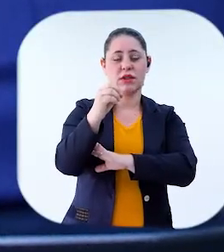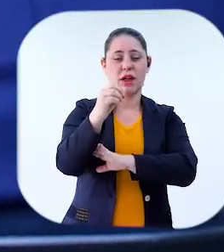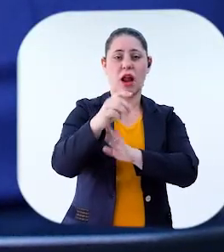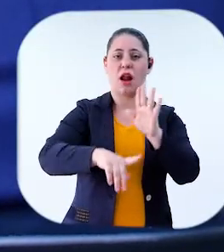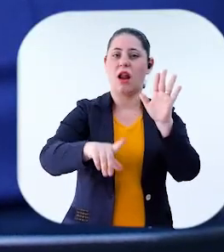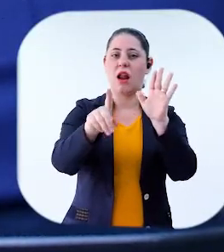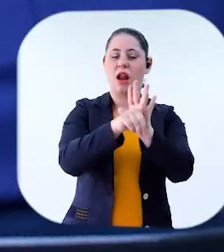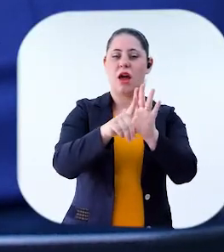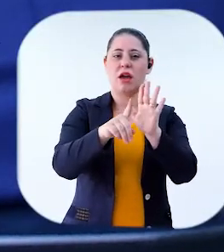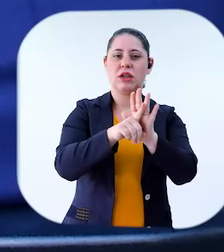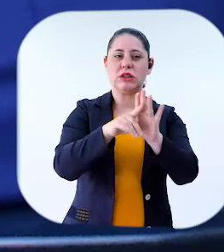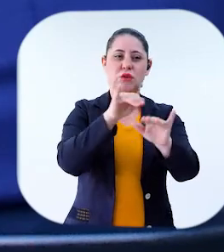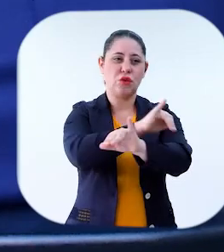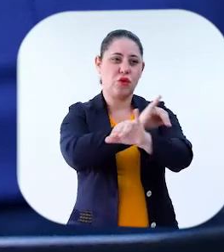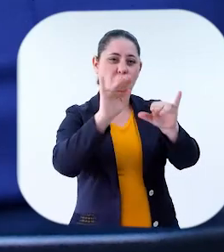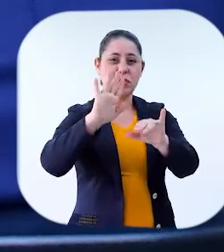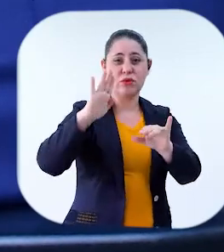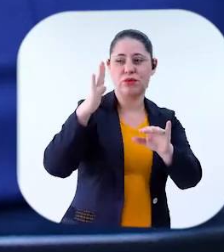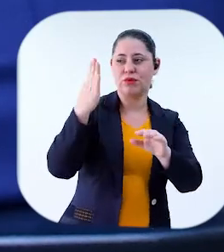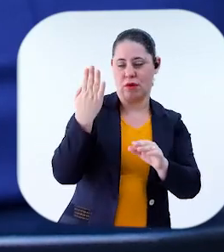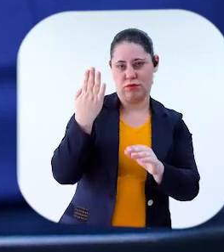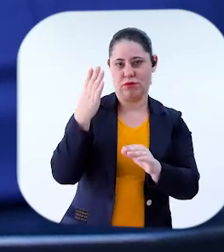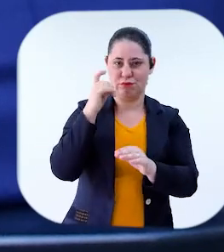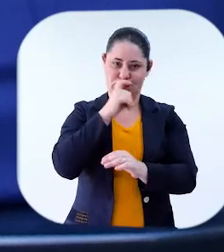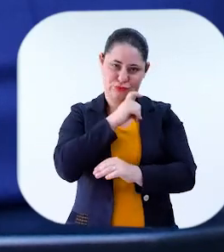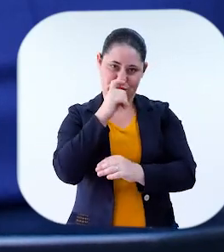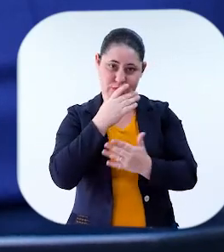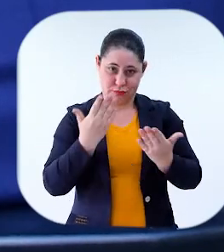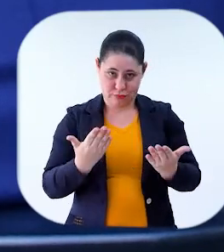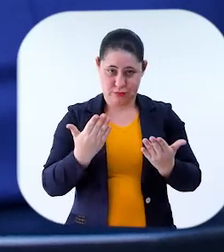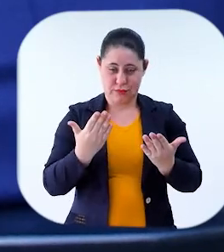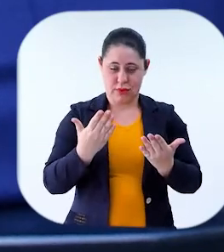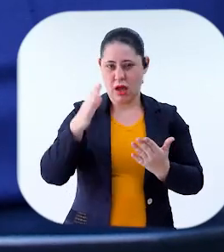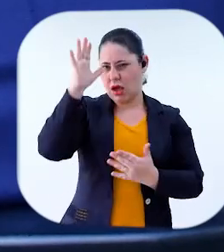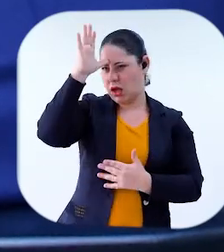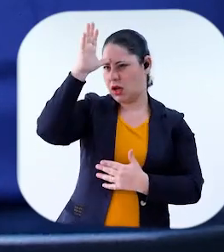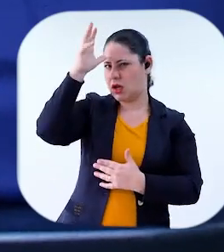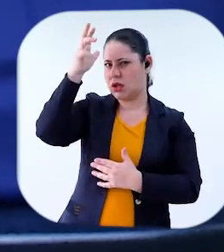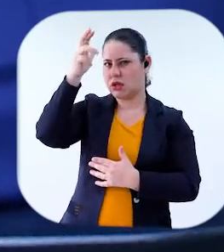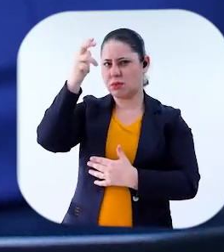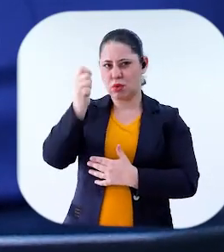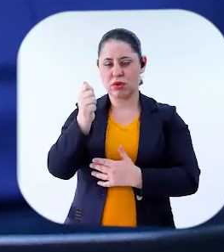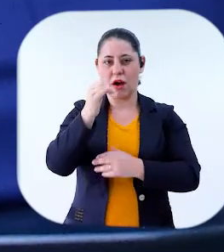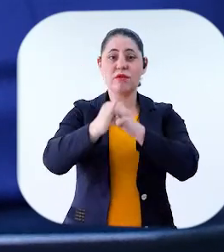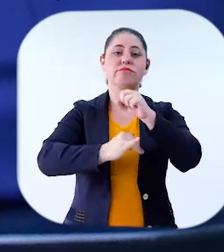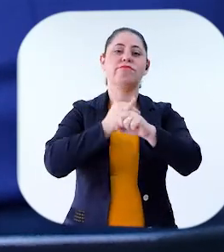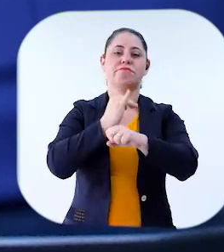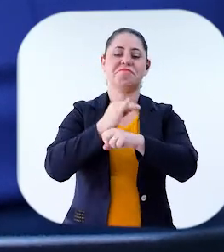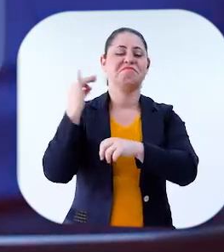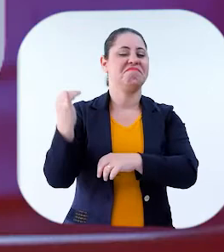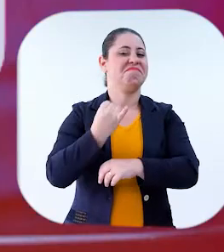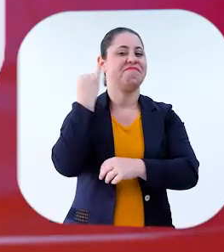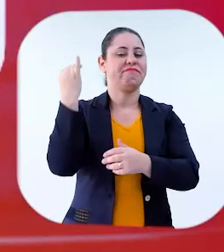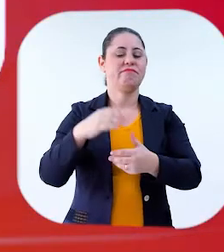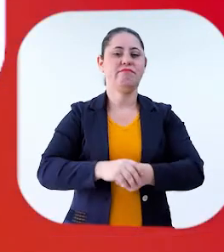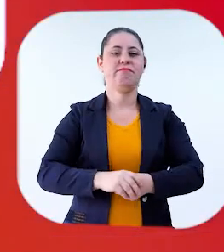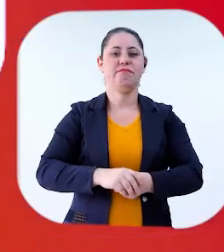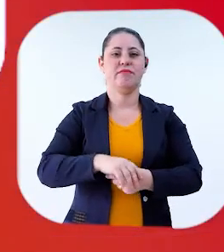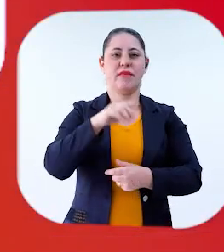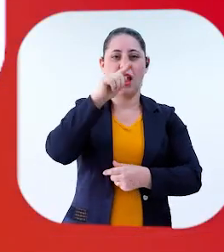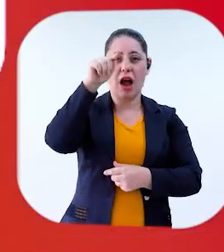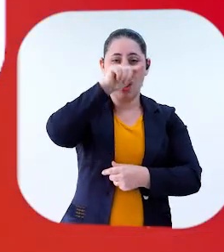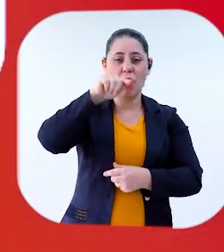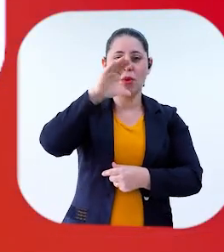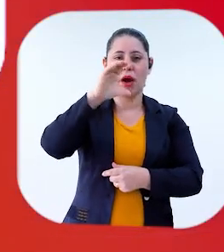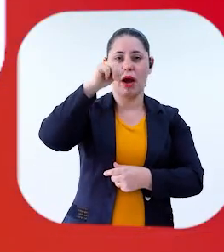lei das fake news, né? É a internet sendo decisiva no debate político. O Camilo, coloca